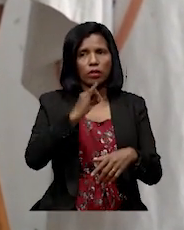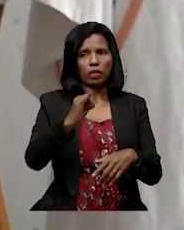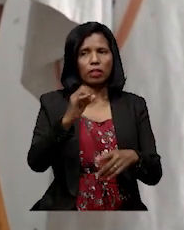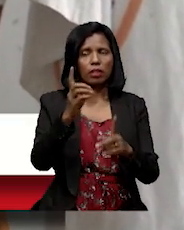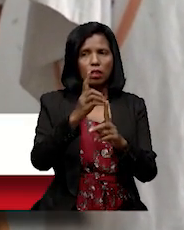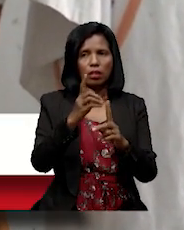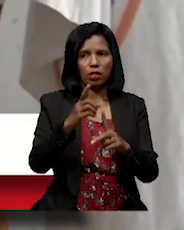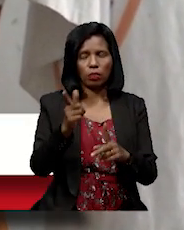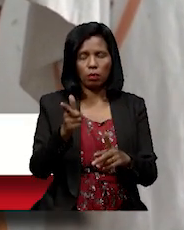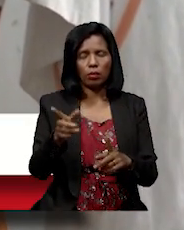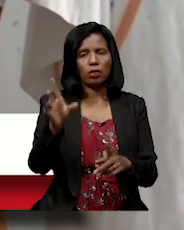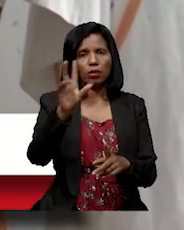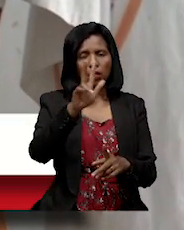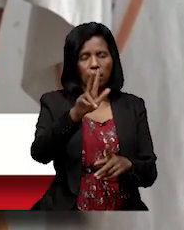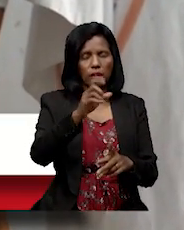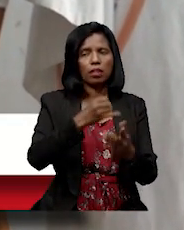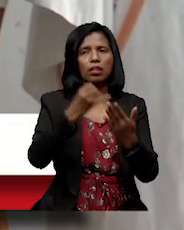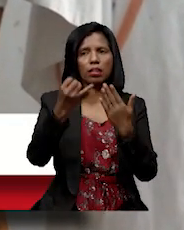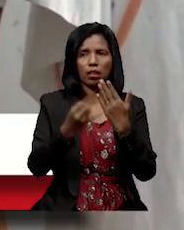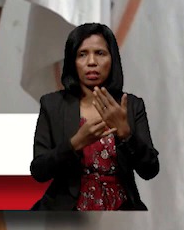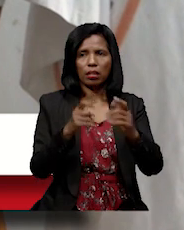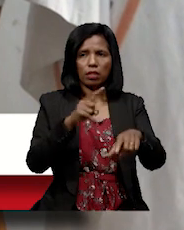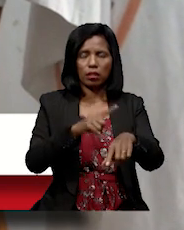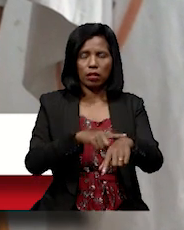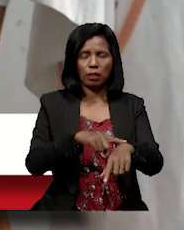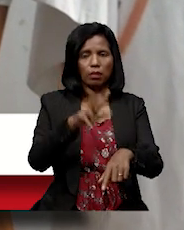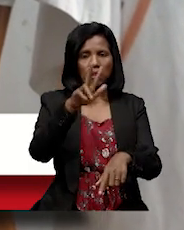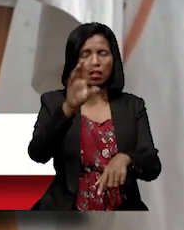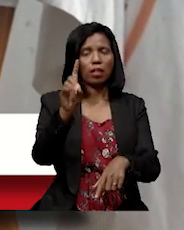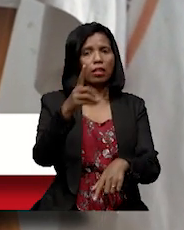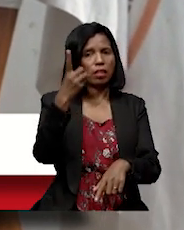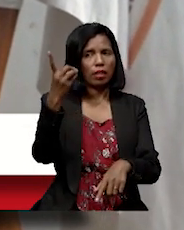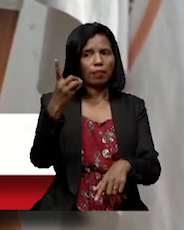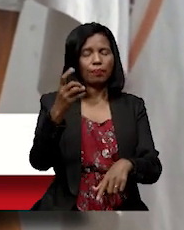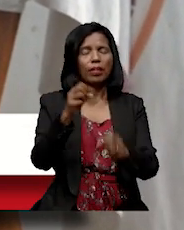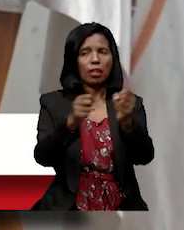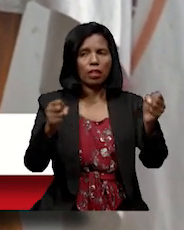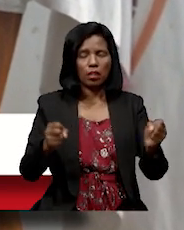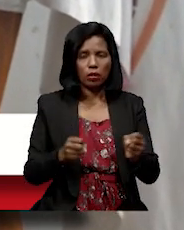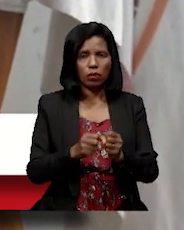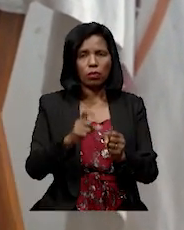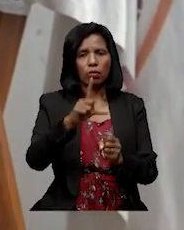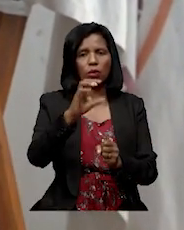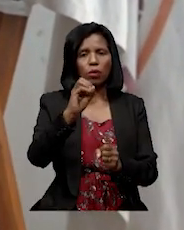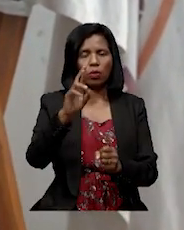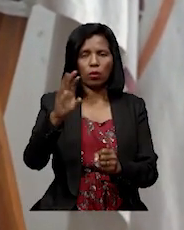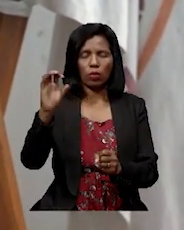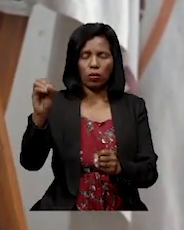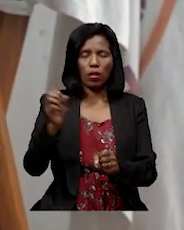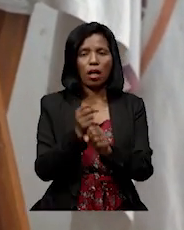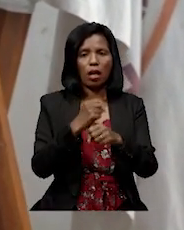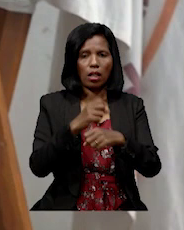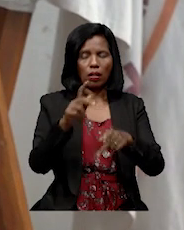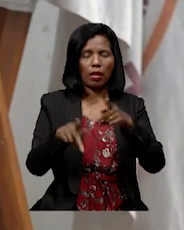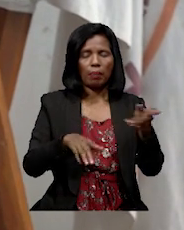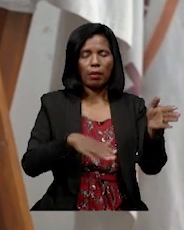de 23 de janeiro, horas mais ou menos, tucutolo da dessa madrugada, ia suku loro suai nebe hamati sidadan